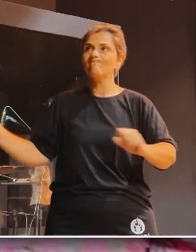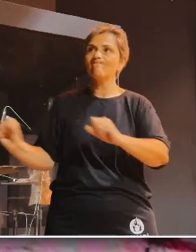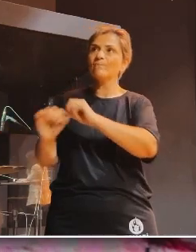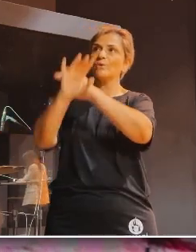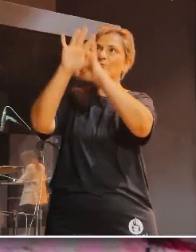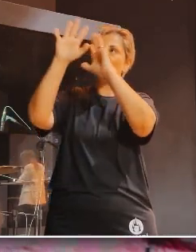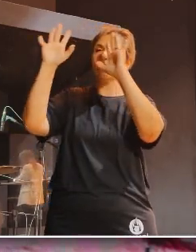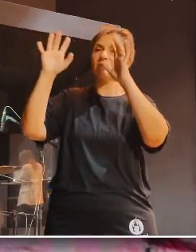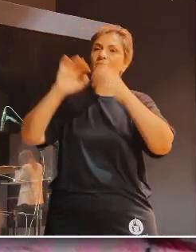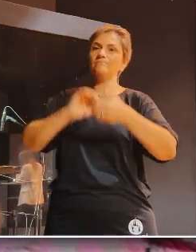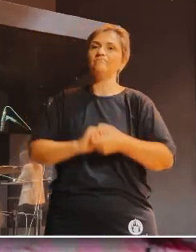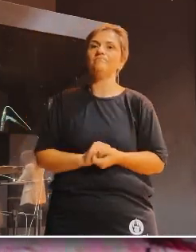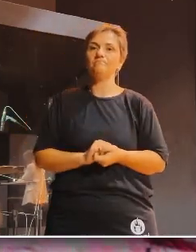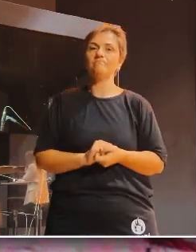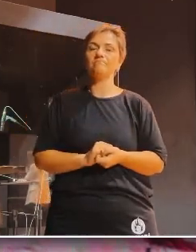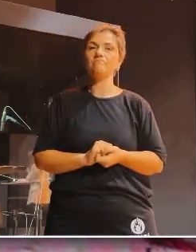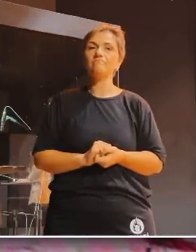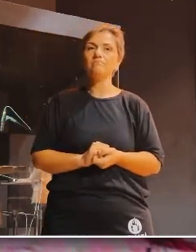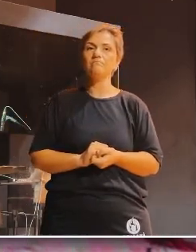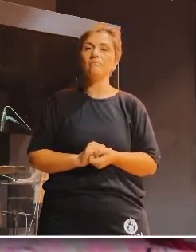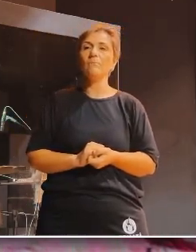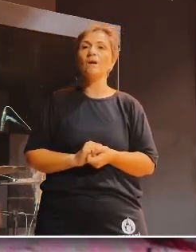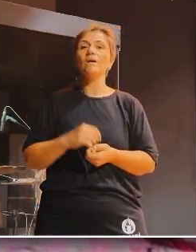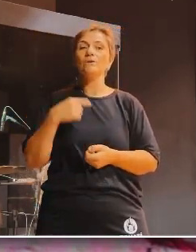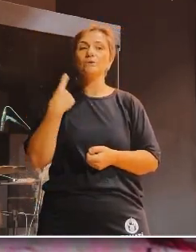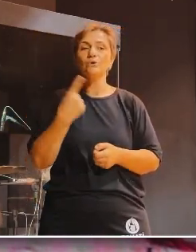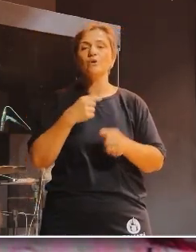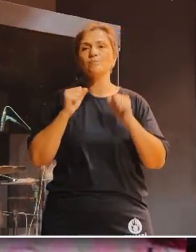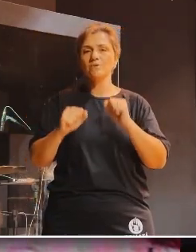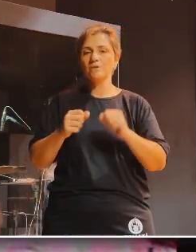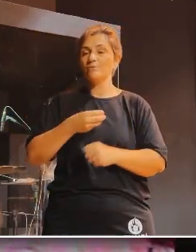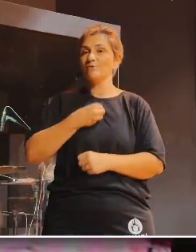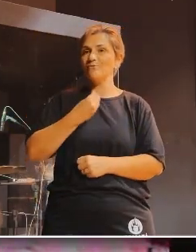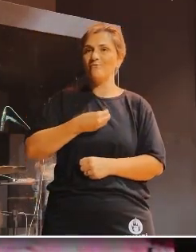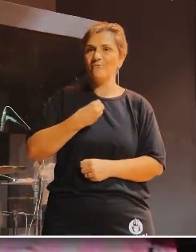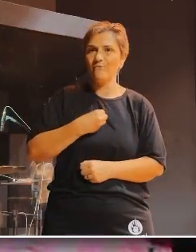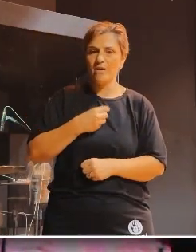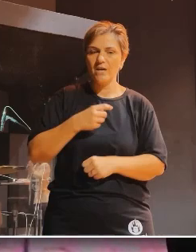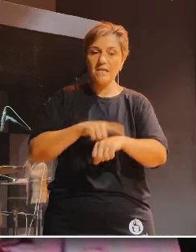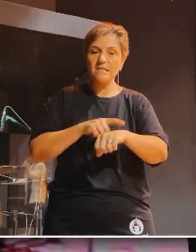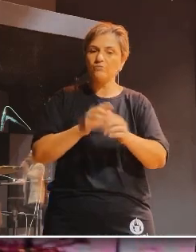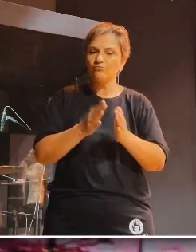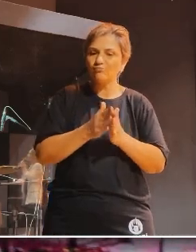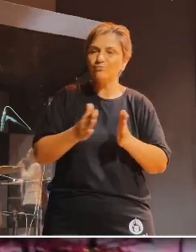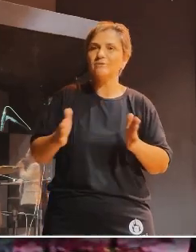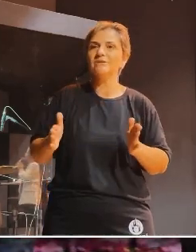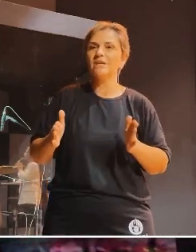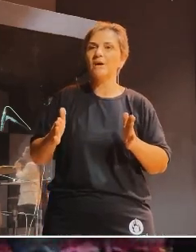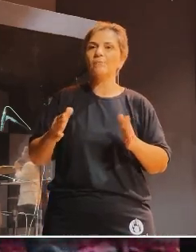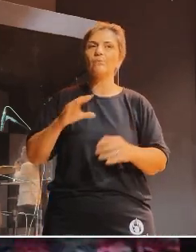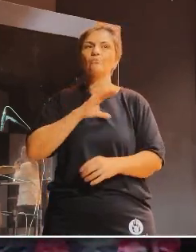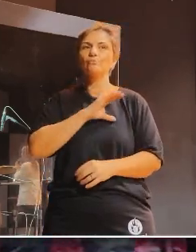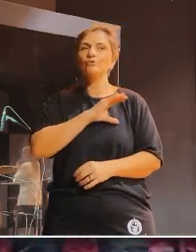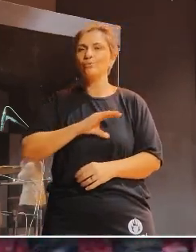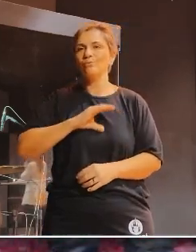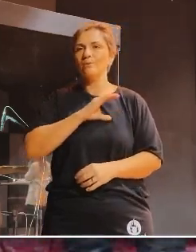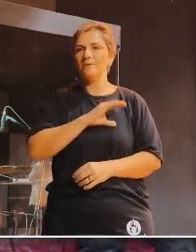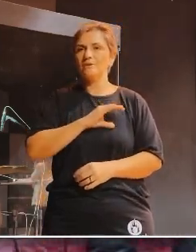glorificado. Que nós possamos viver um tempo de genuína compaixão.